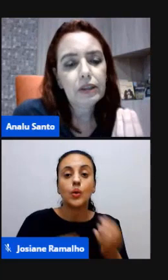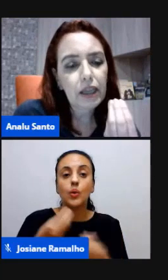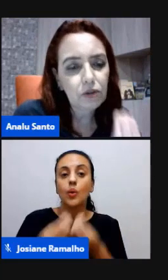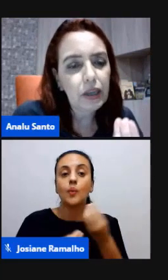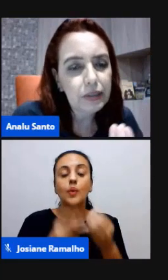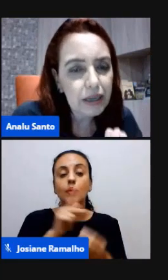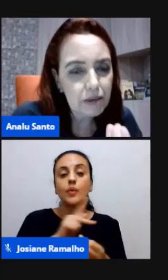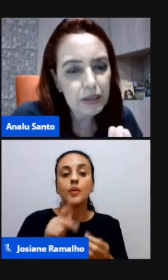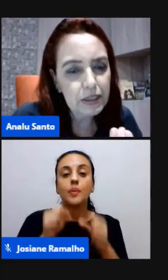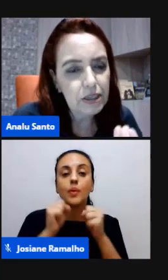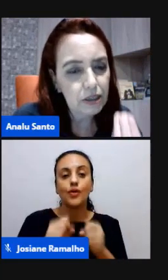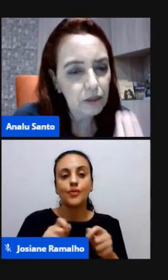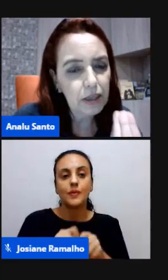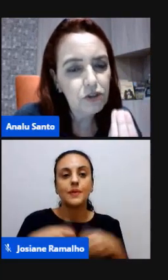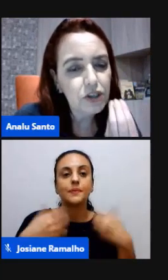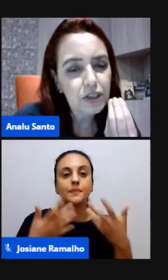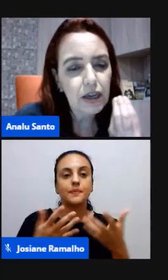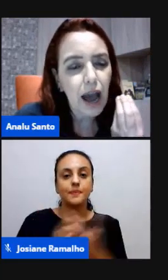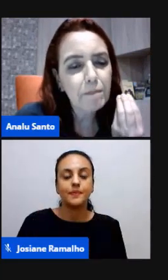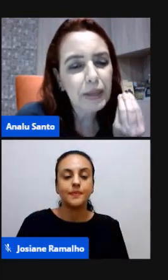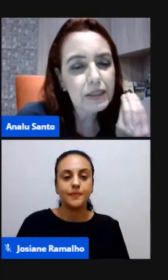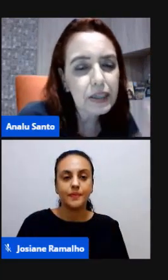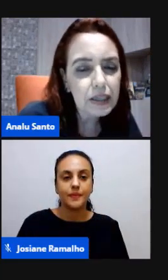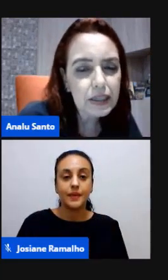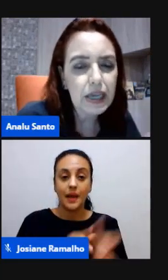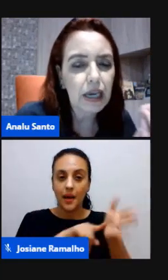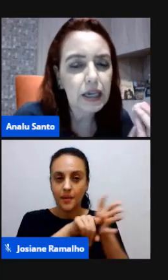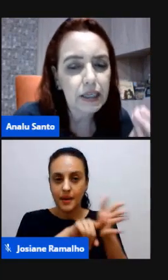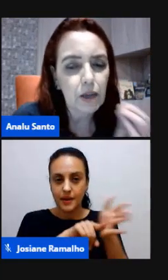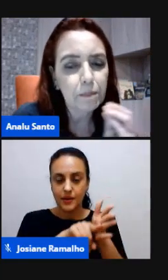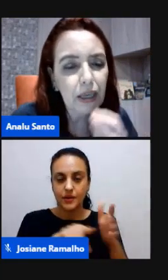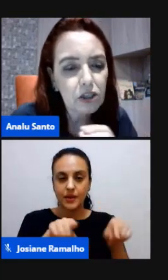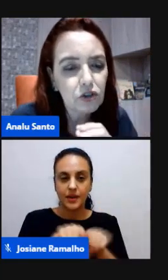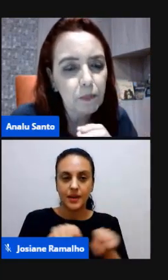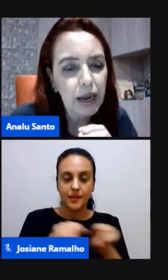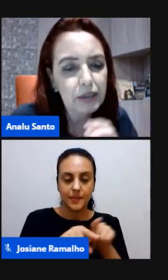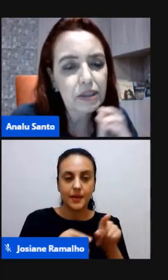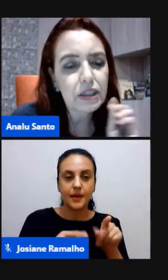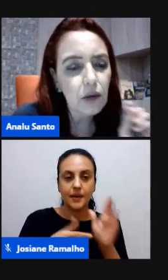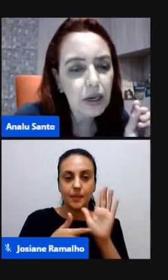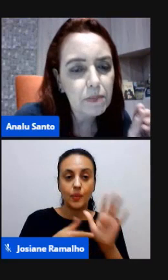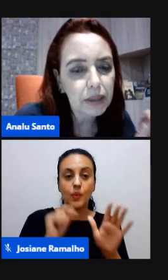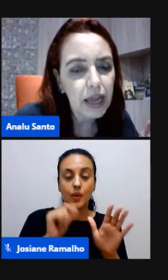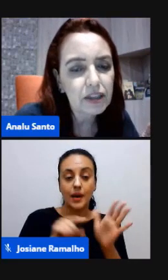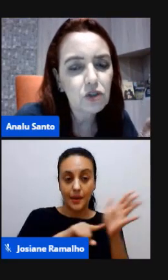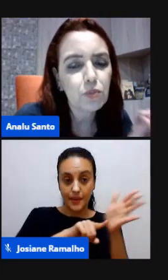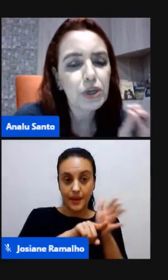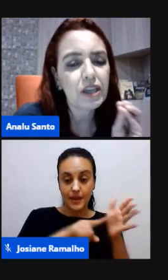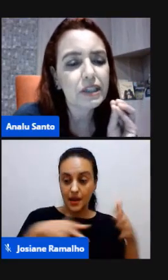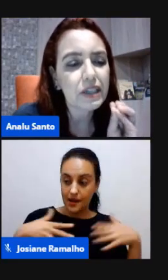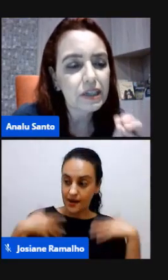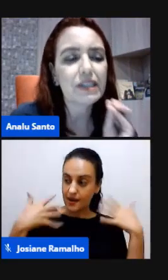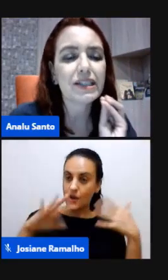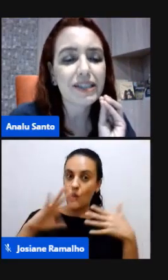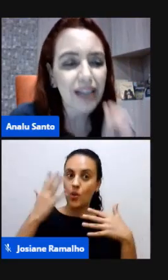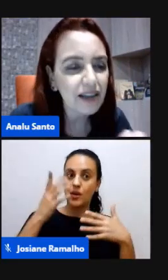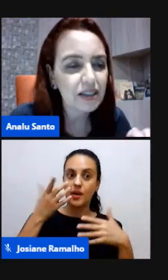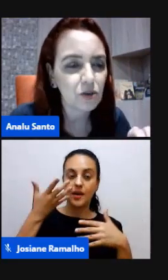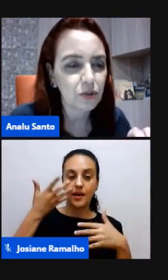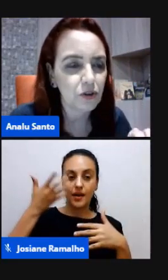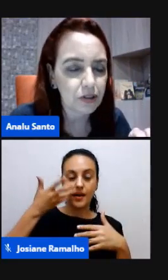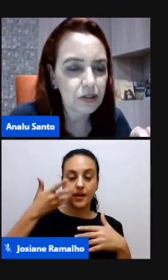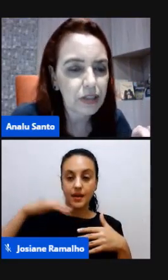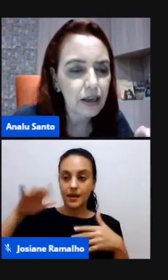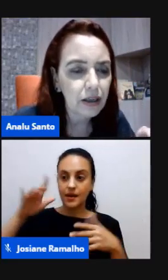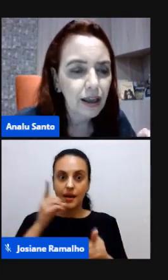E nessa pesquisa também diz que a pesquisa e a alegria pela descoberta são alimentadas porque as crianças